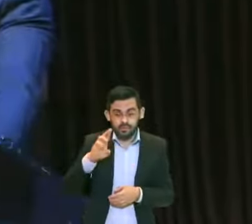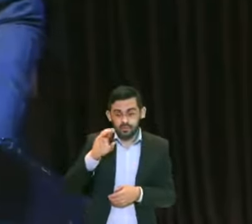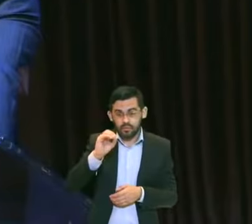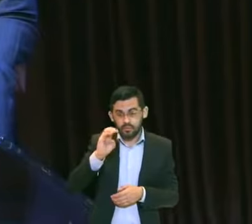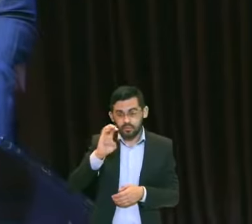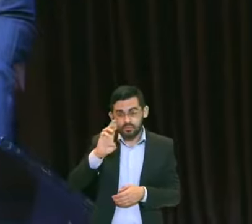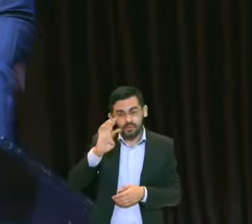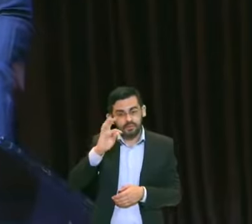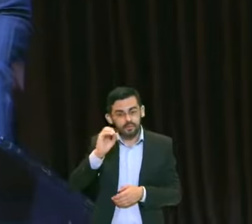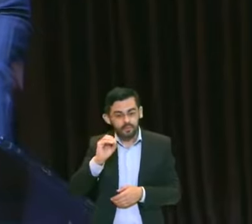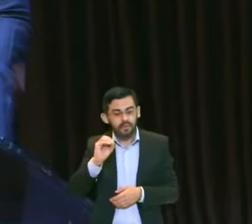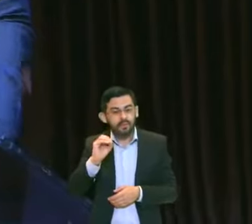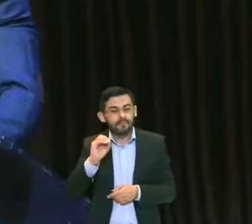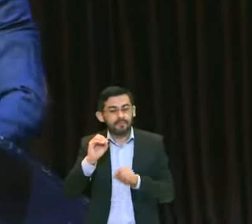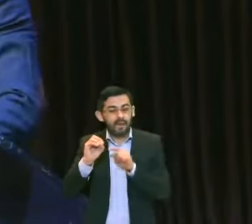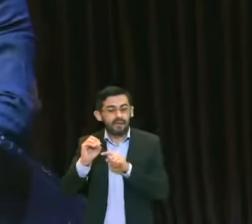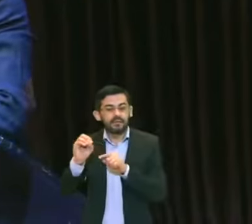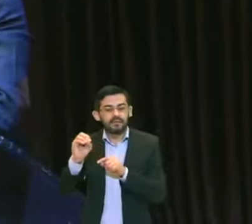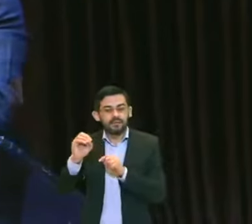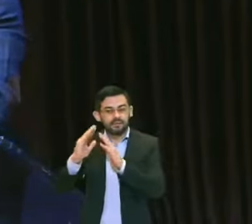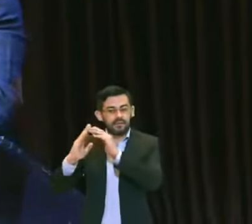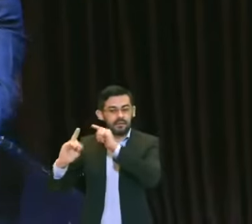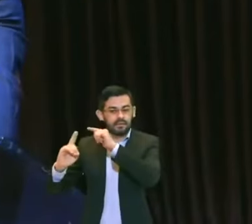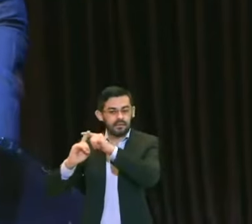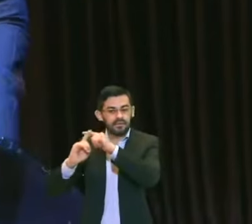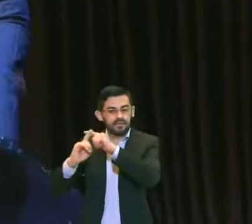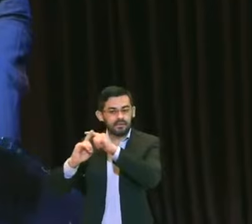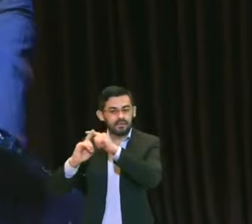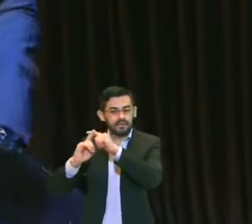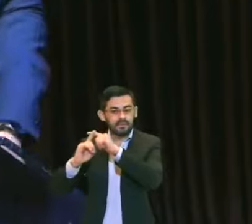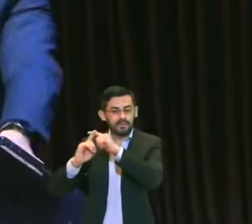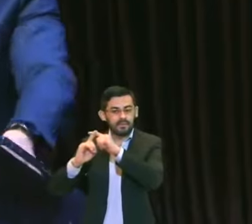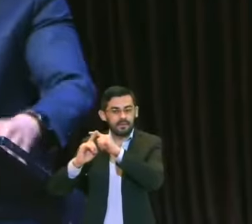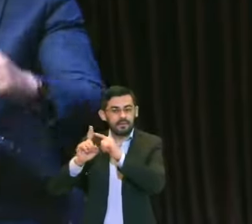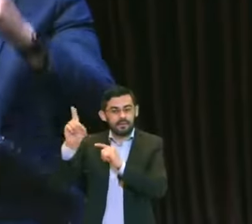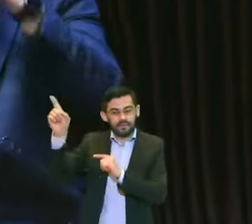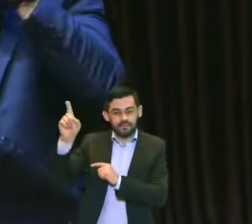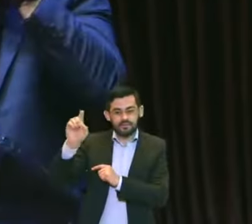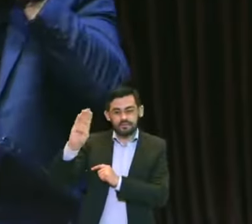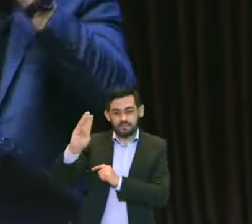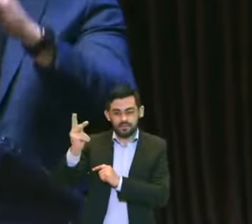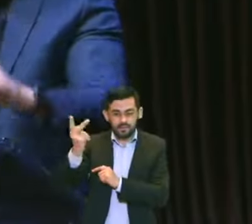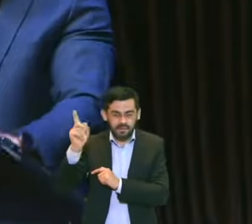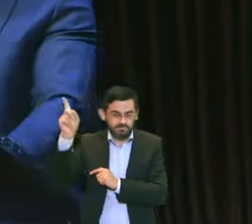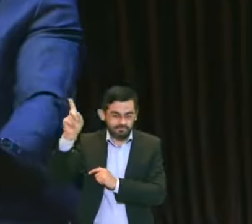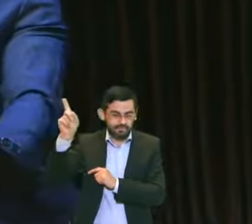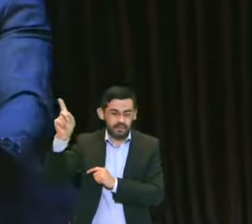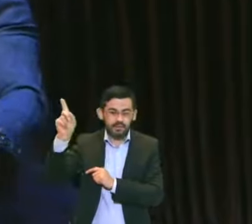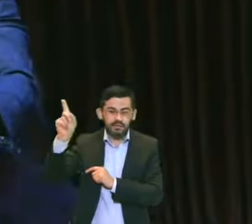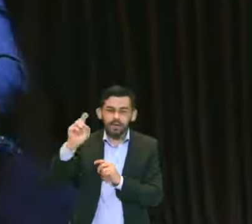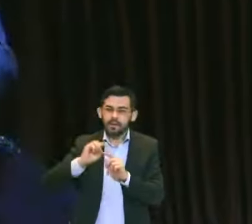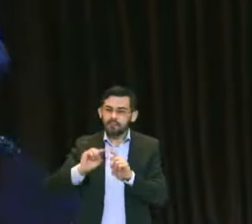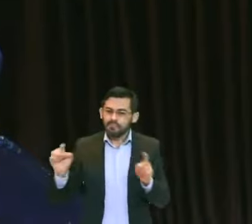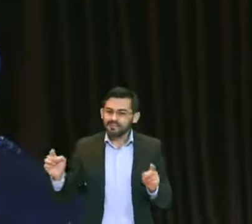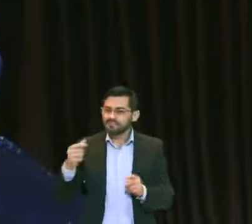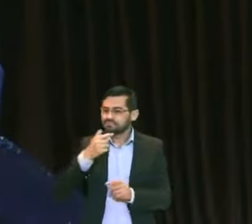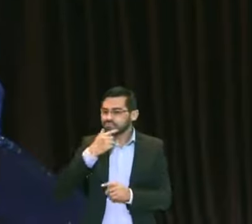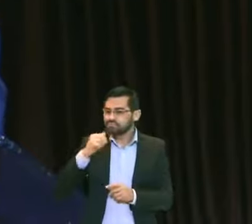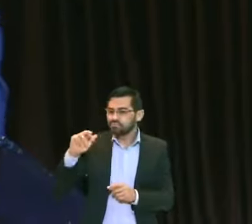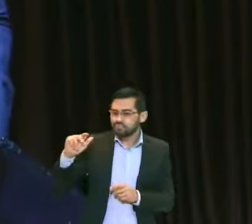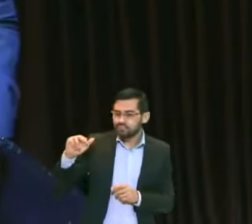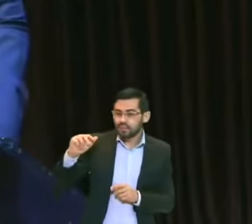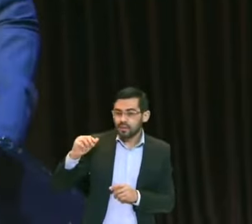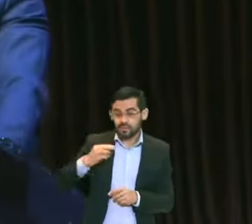de jovens muitos anos, ali na igreja central, Batista Central de Belo Horizonte. E esse irmão está servindo